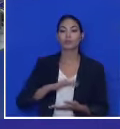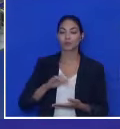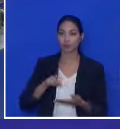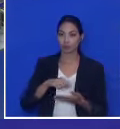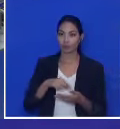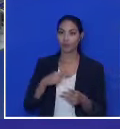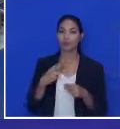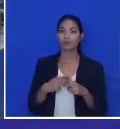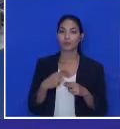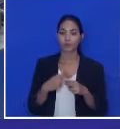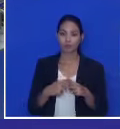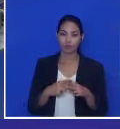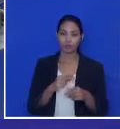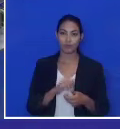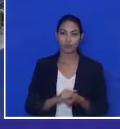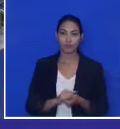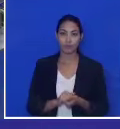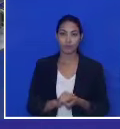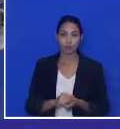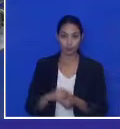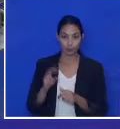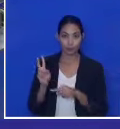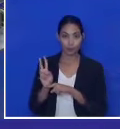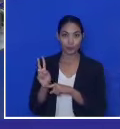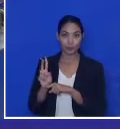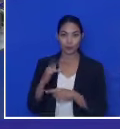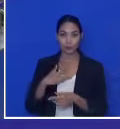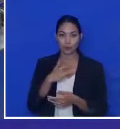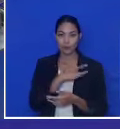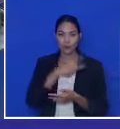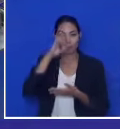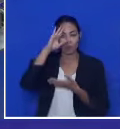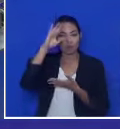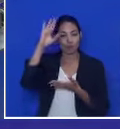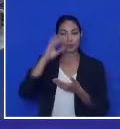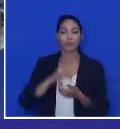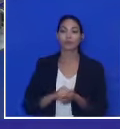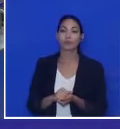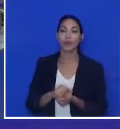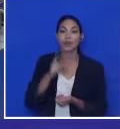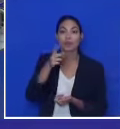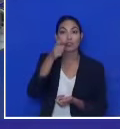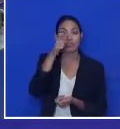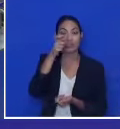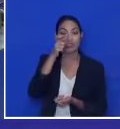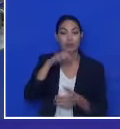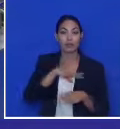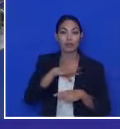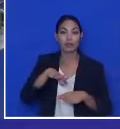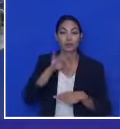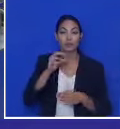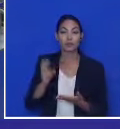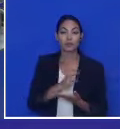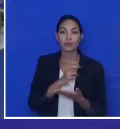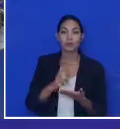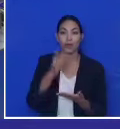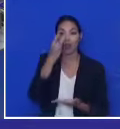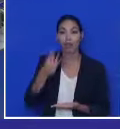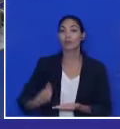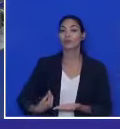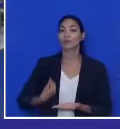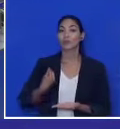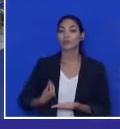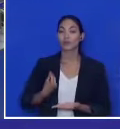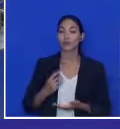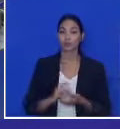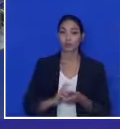de plateia aqui no Espaço Loterias Caixa, priorizando assim o bem-estar de todos. Você acompanha o sorteio da Quina com transmissão